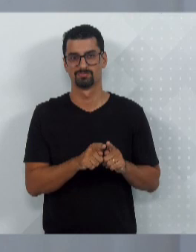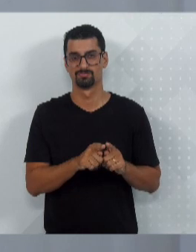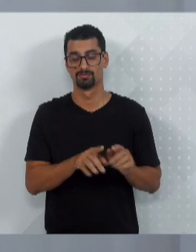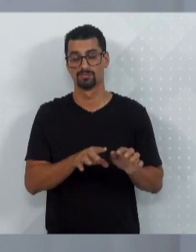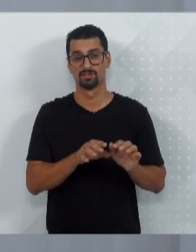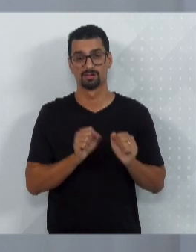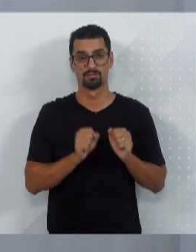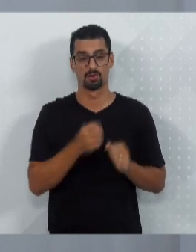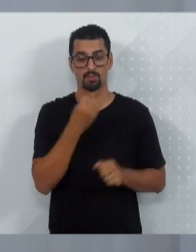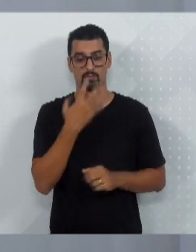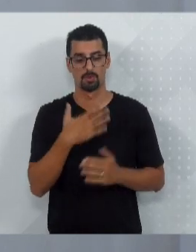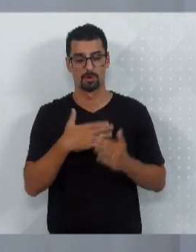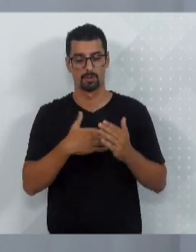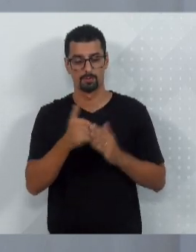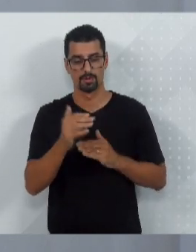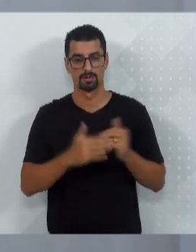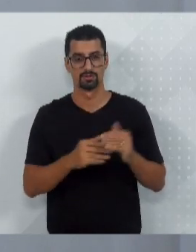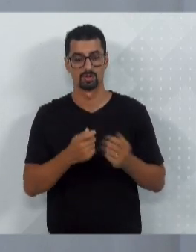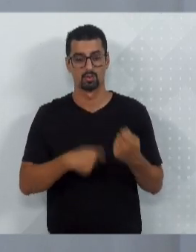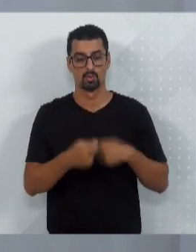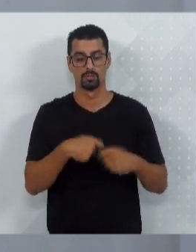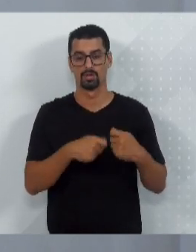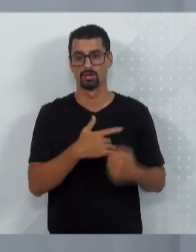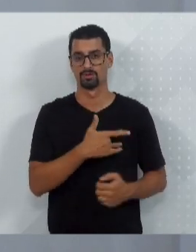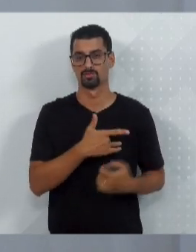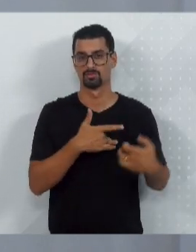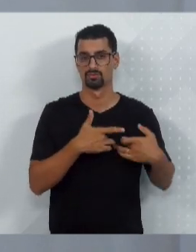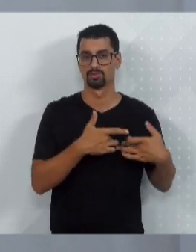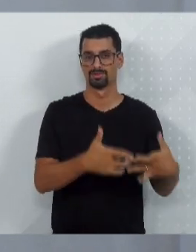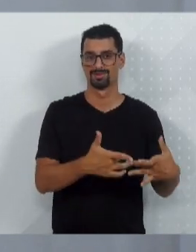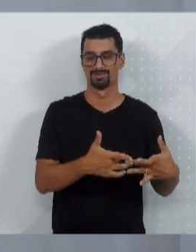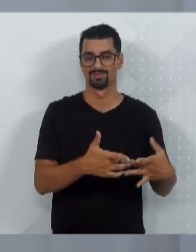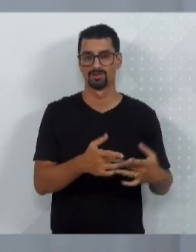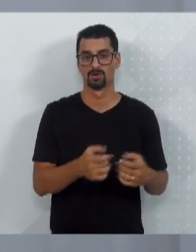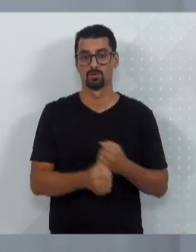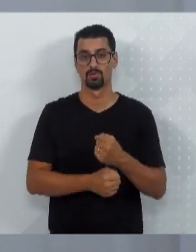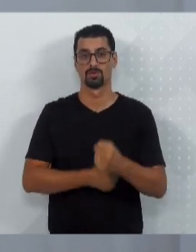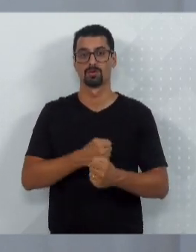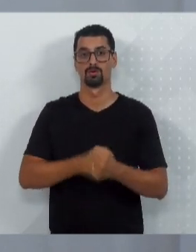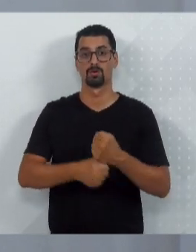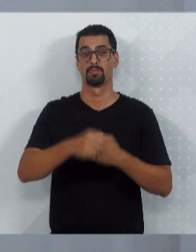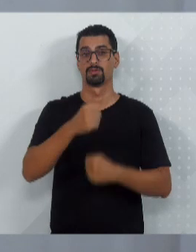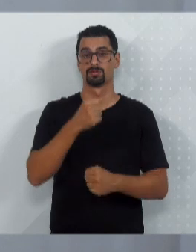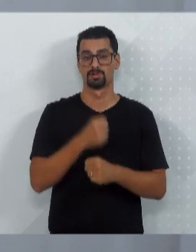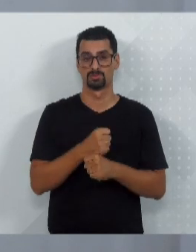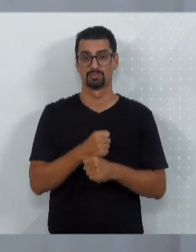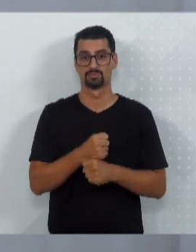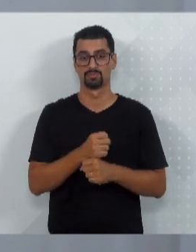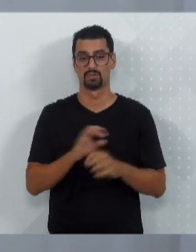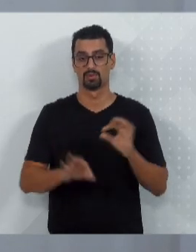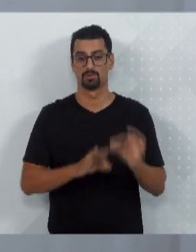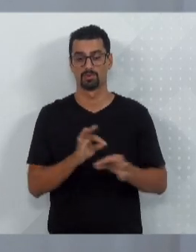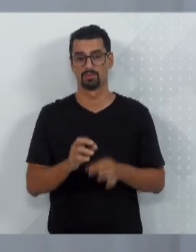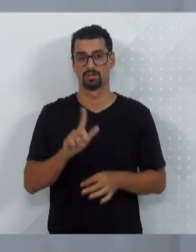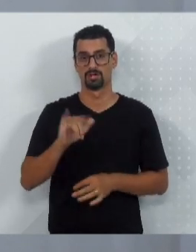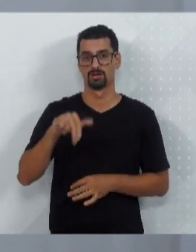Prêmio de Boas Práticas de Economia Solidária e, no ano passado, o Prêmio Nice da